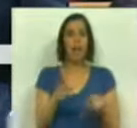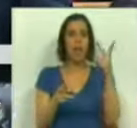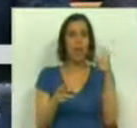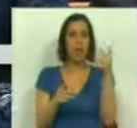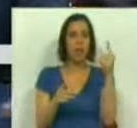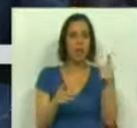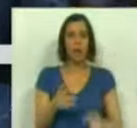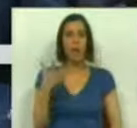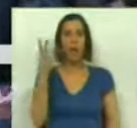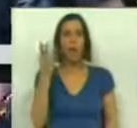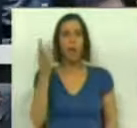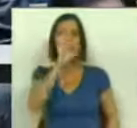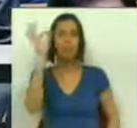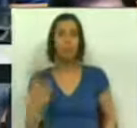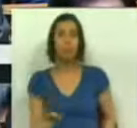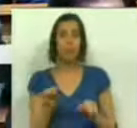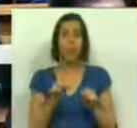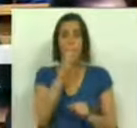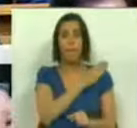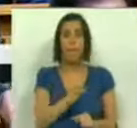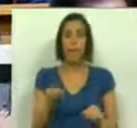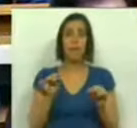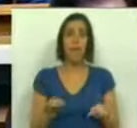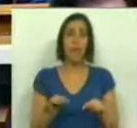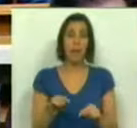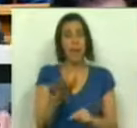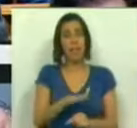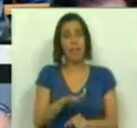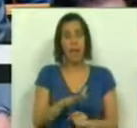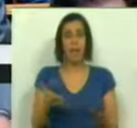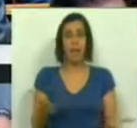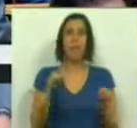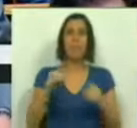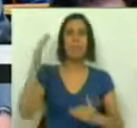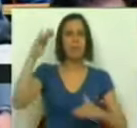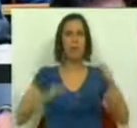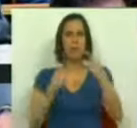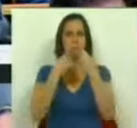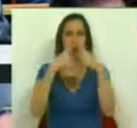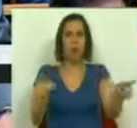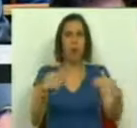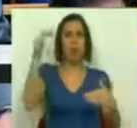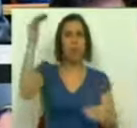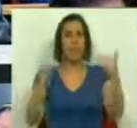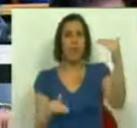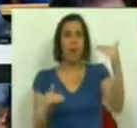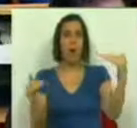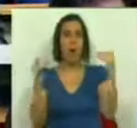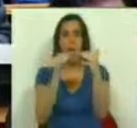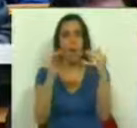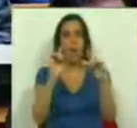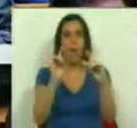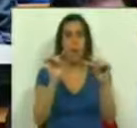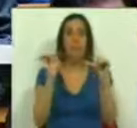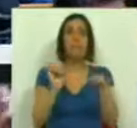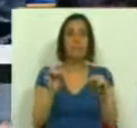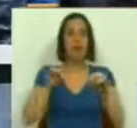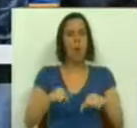os 2,5% e os 4%, que são as que se aplicam nesse caso. Estas disparidades e estas desigualdades são